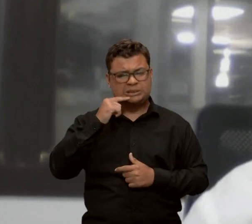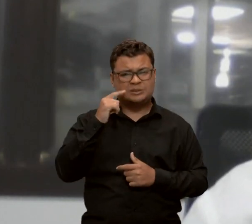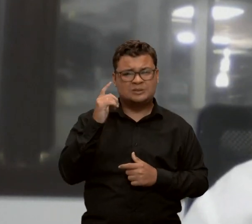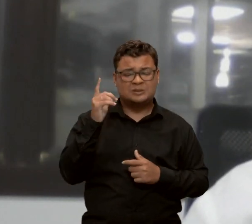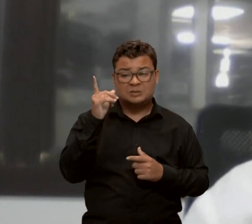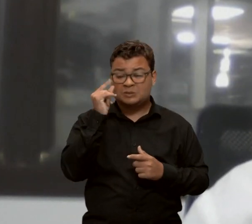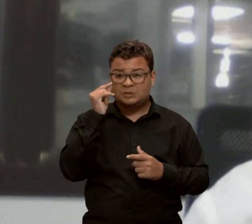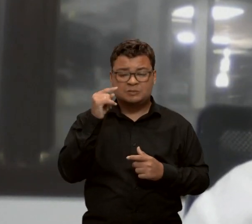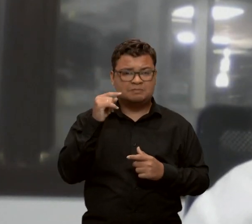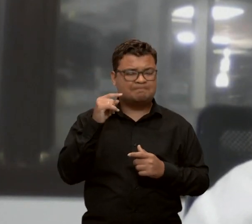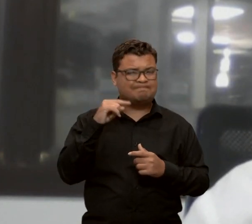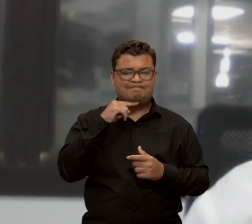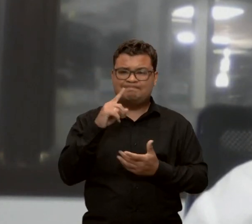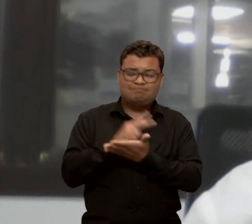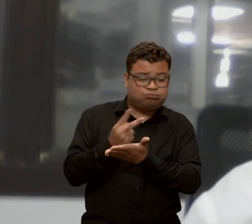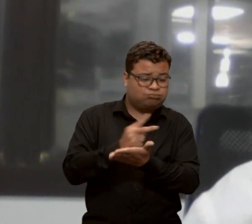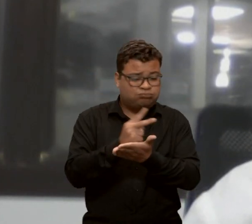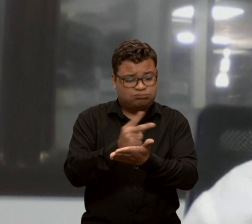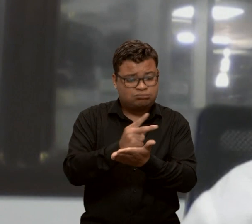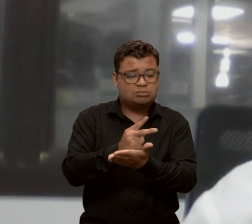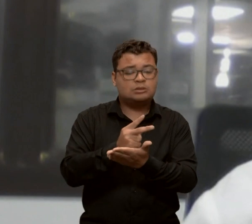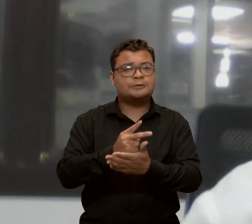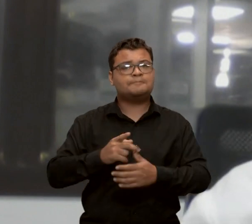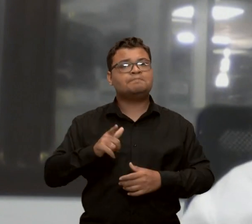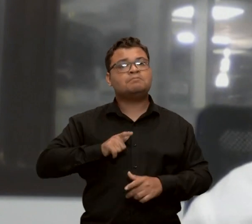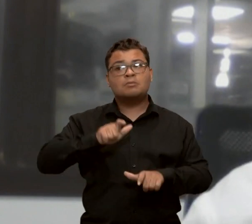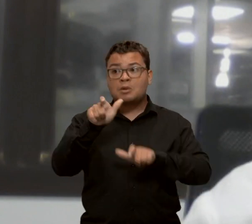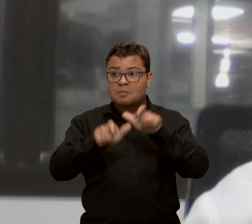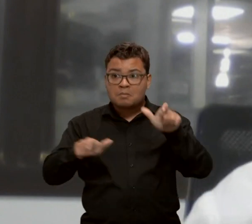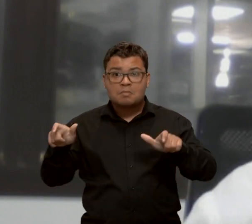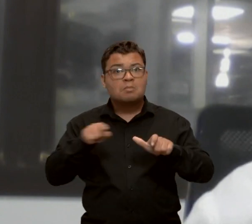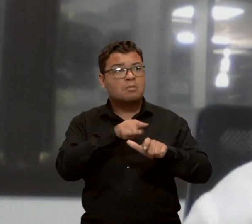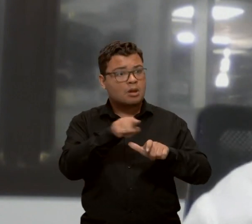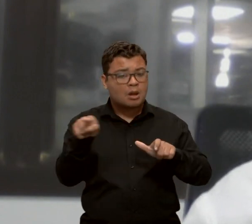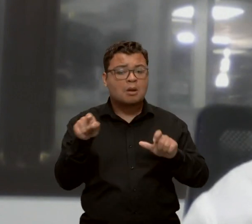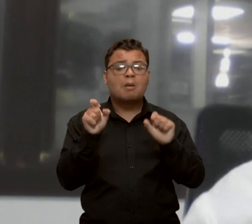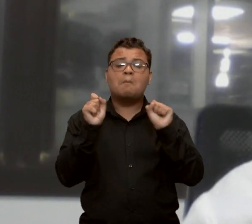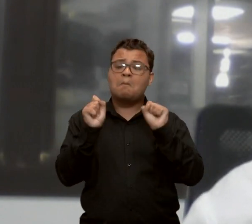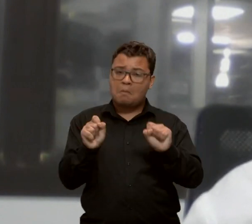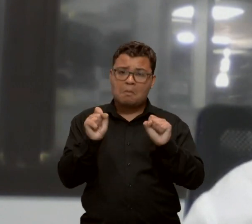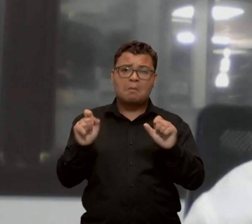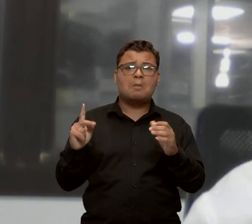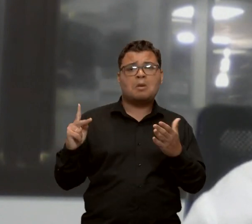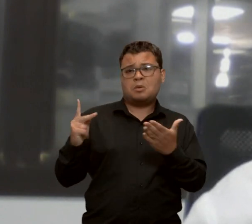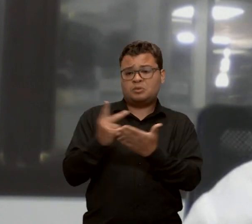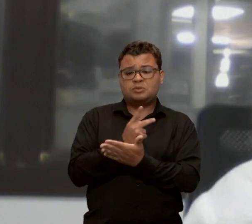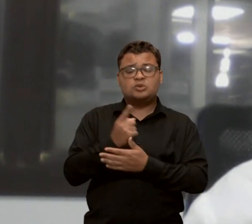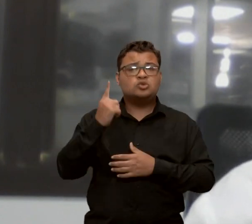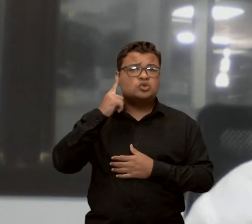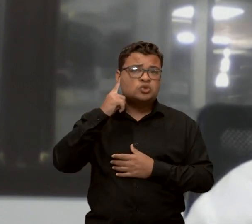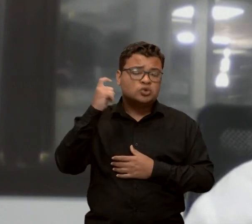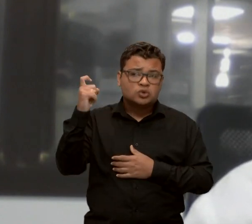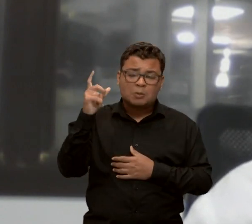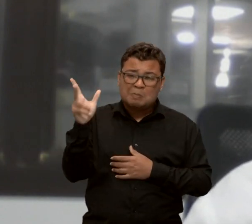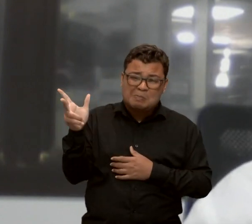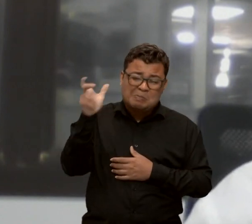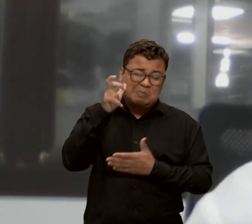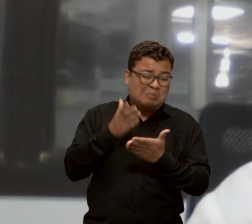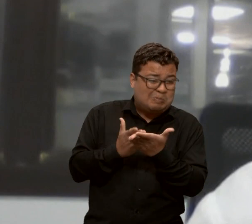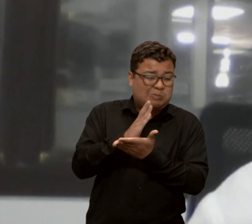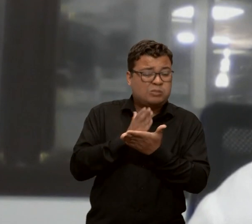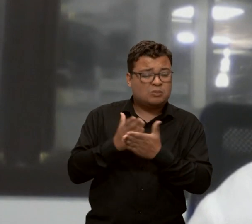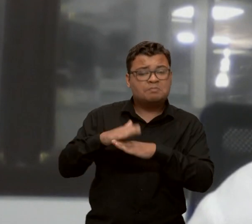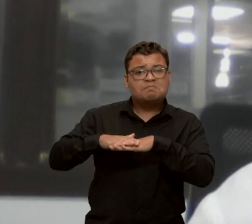sono. Então, algumas pessoas, elas podem, inclusive, ter mais sensibilidade ao som do que outras também, até